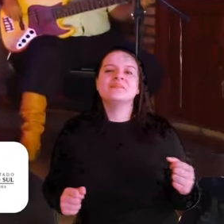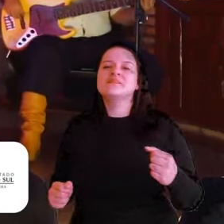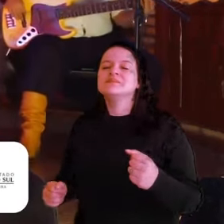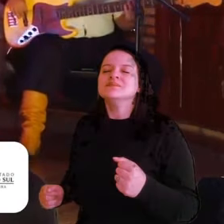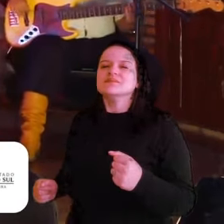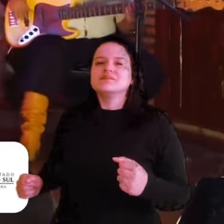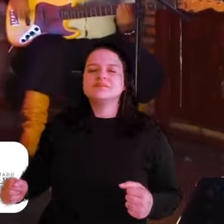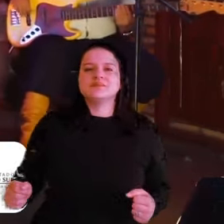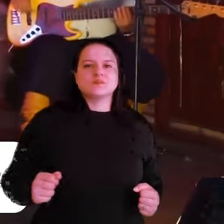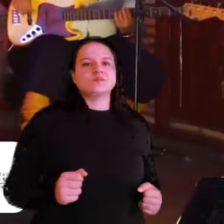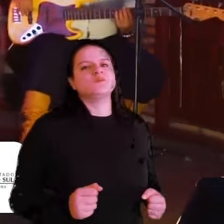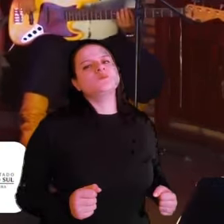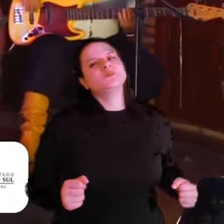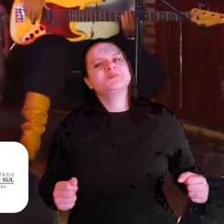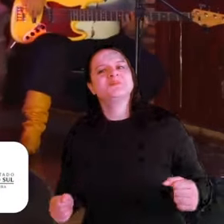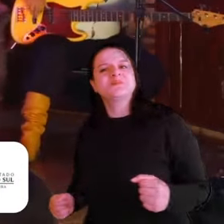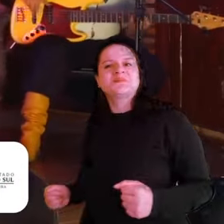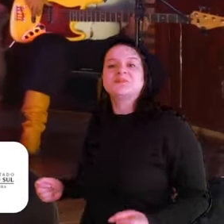Só vem pra ti, meu guri!